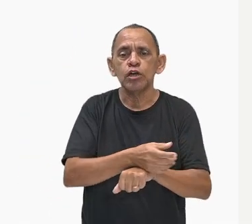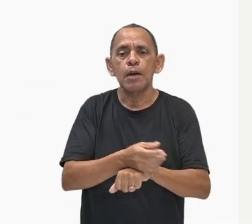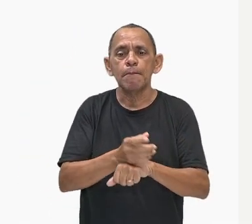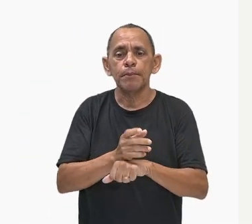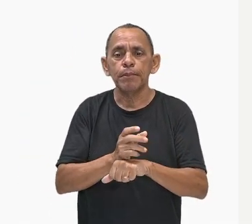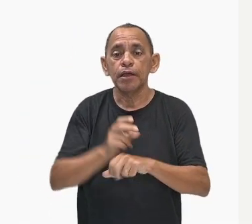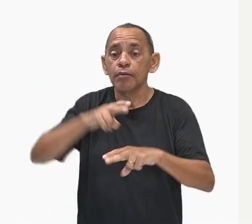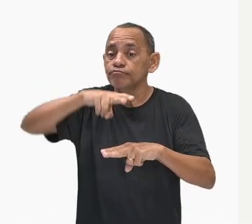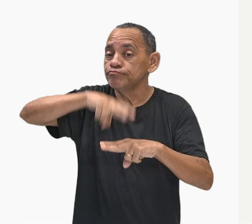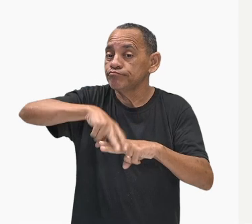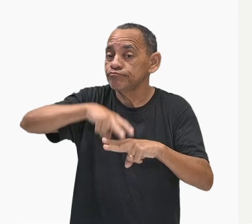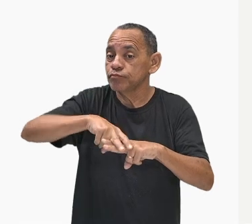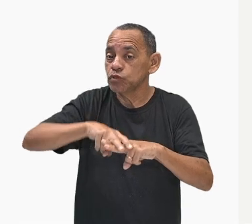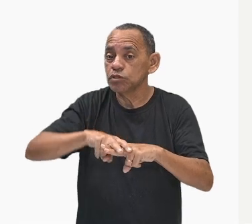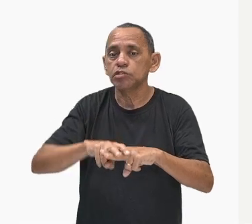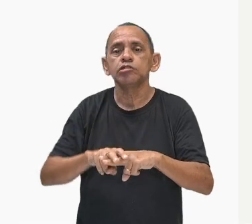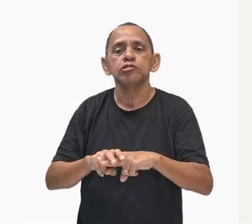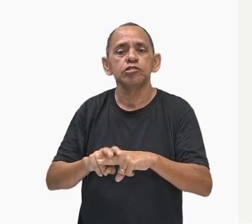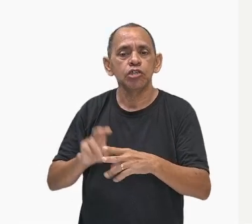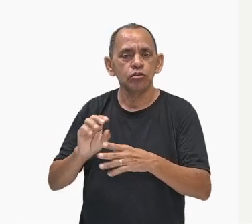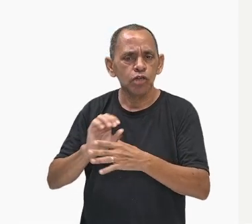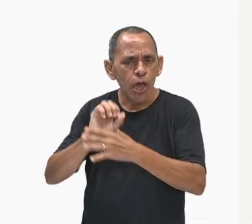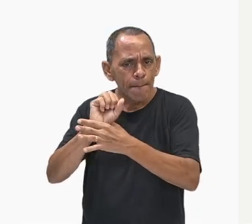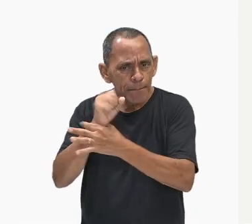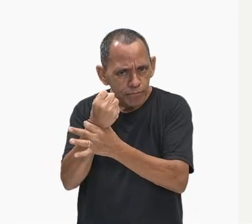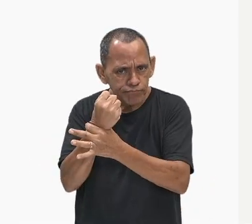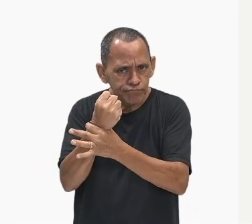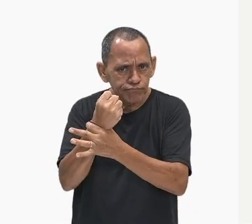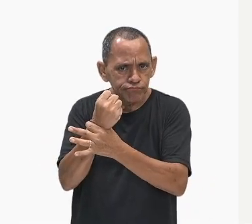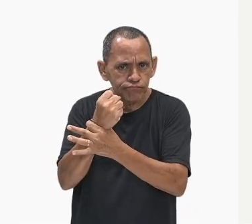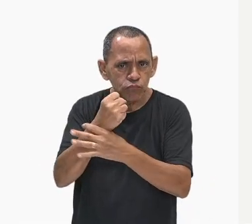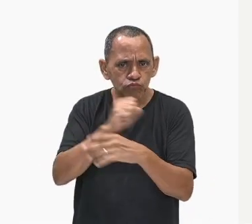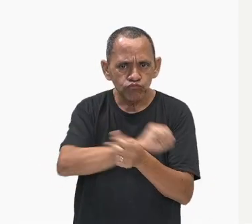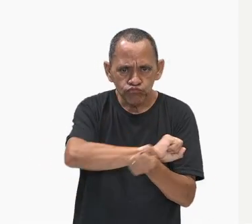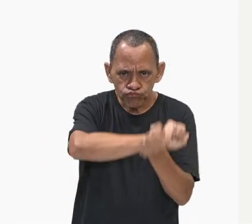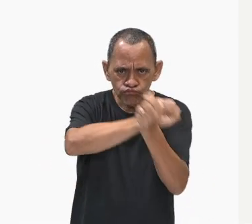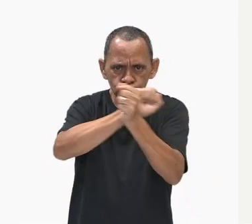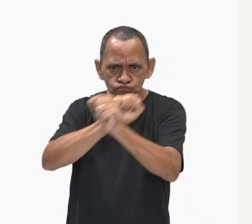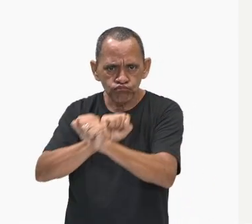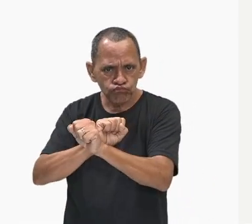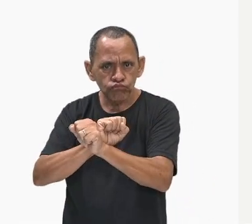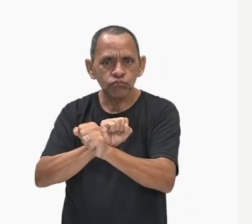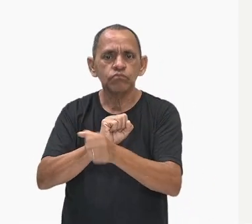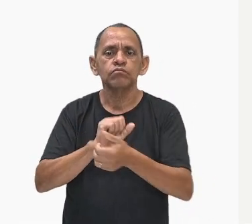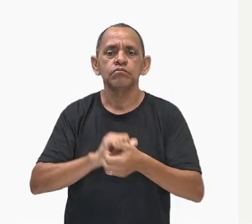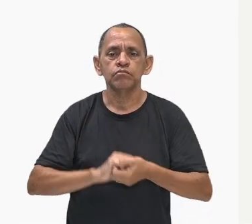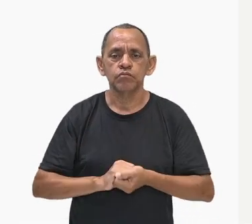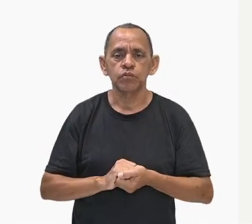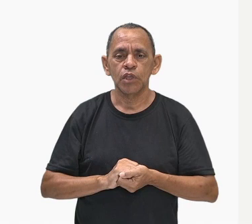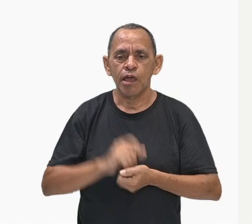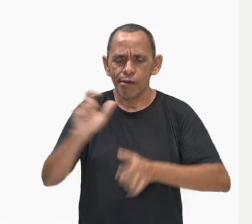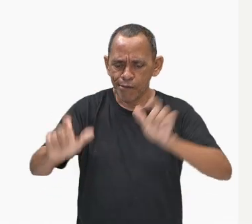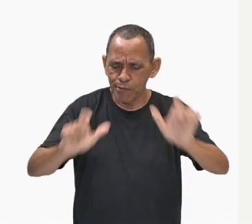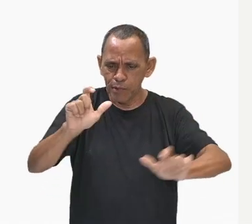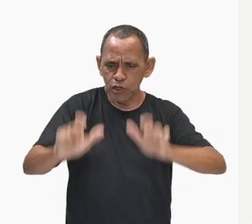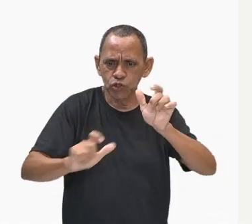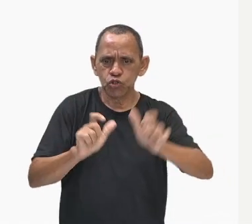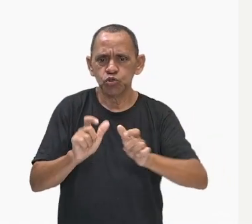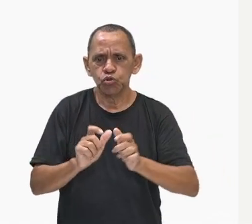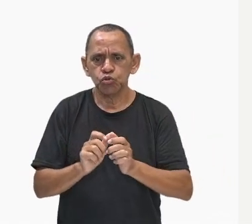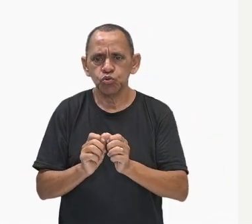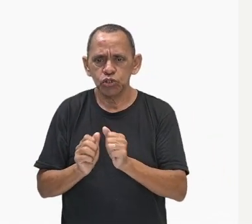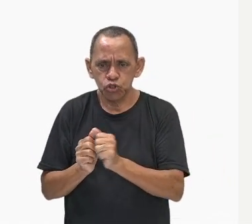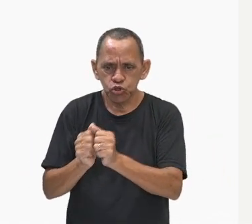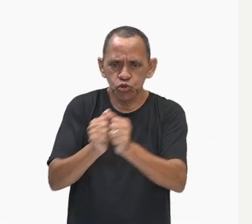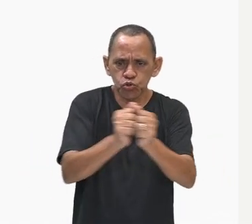líderes oposicionistas. Avisado de antemão, estes se retiraram e uniram-se às tropas armadas para